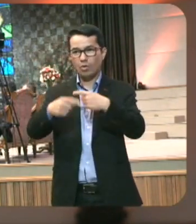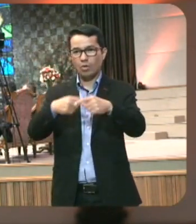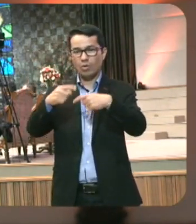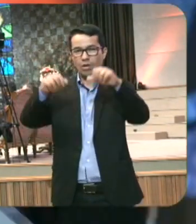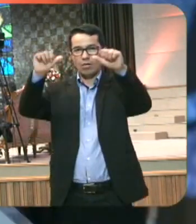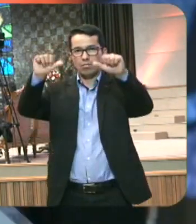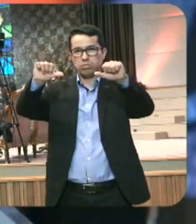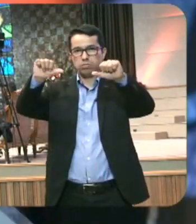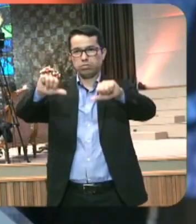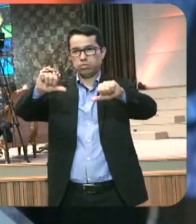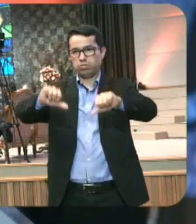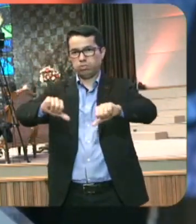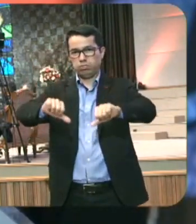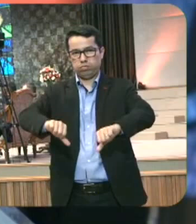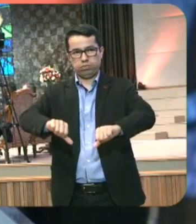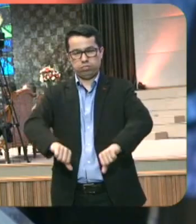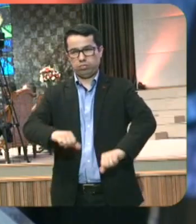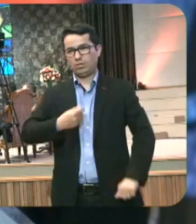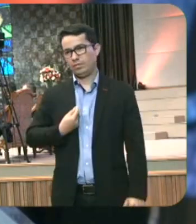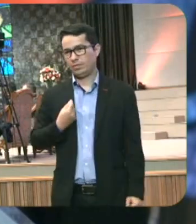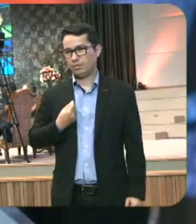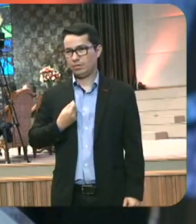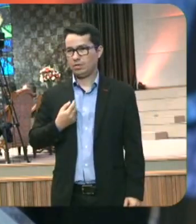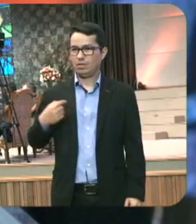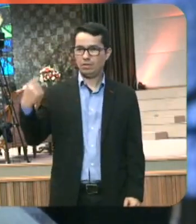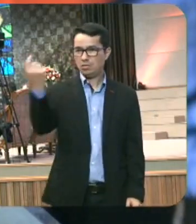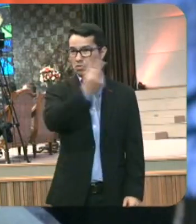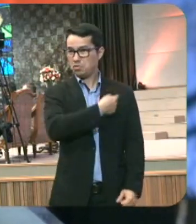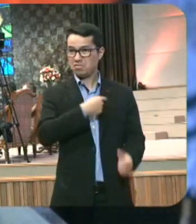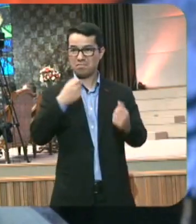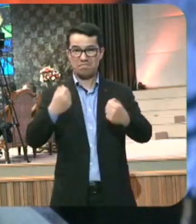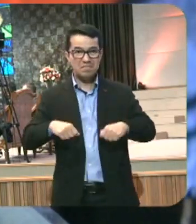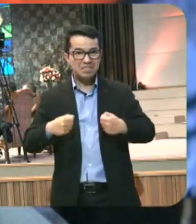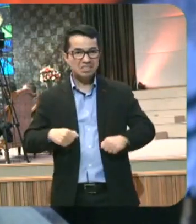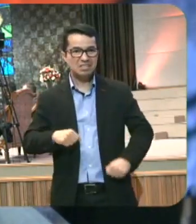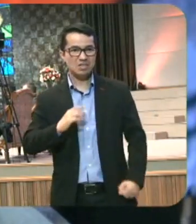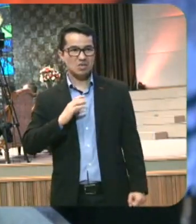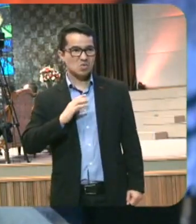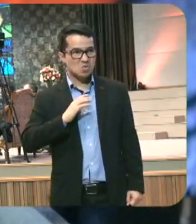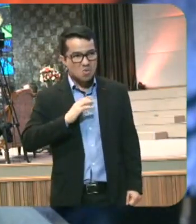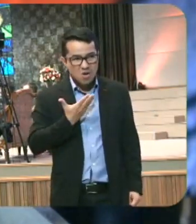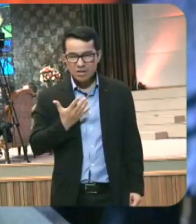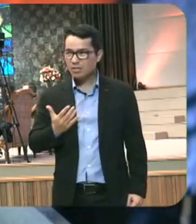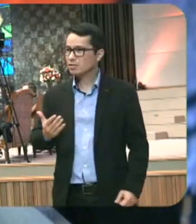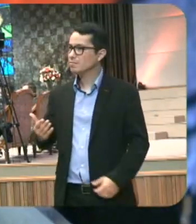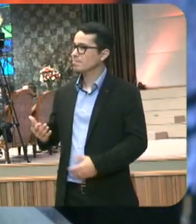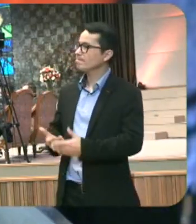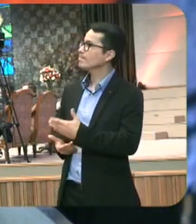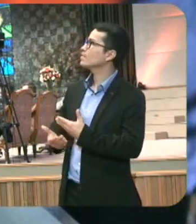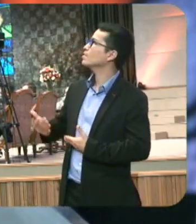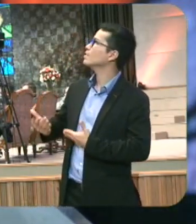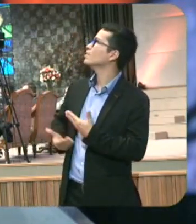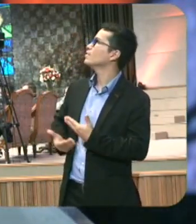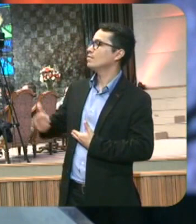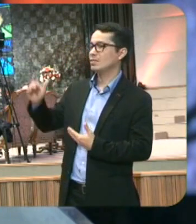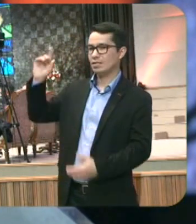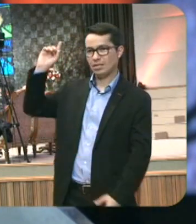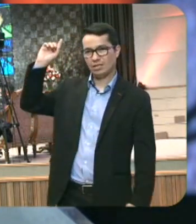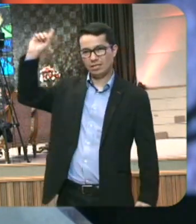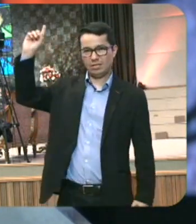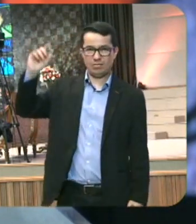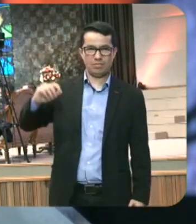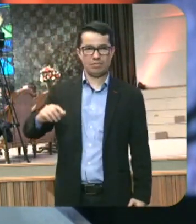A gente precisa ter coragem de ser servo de Deus, de dizer uma só palavra,